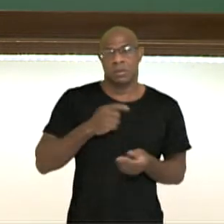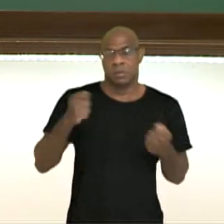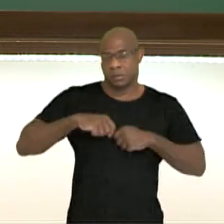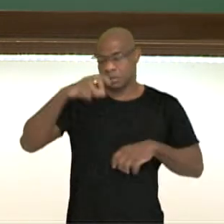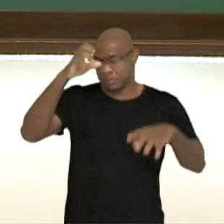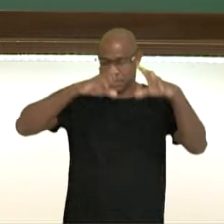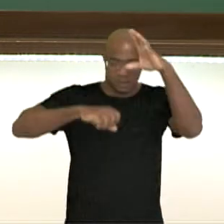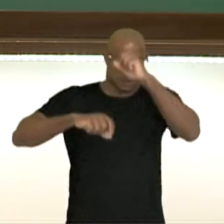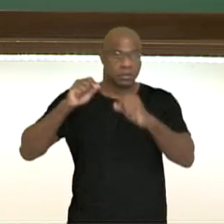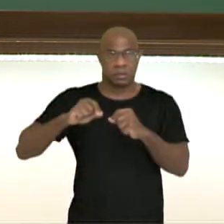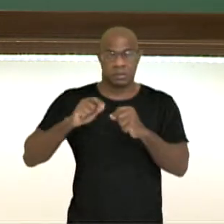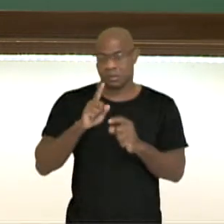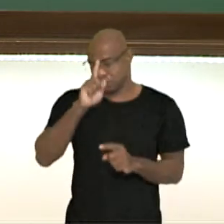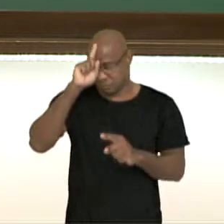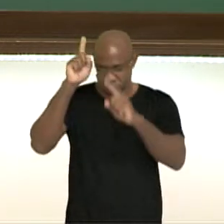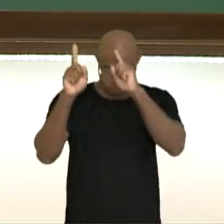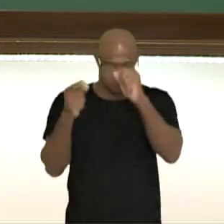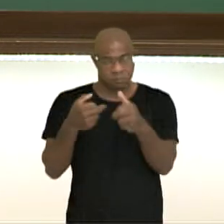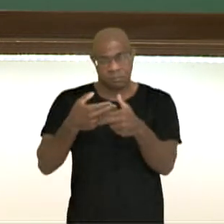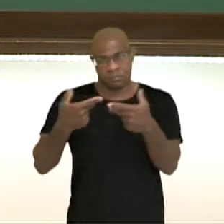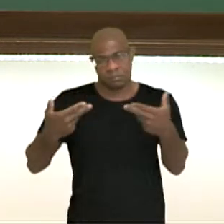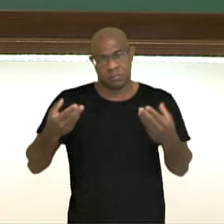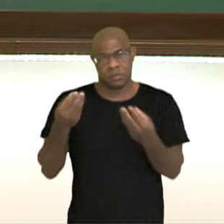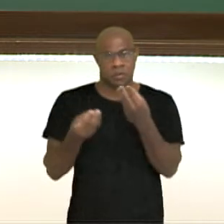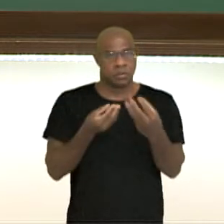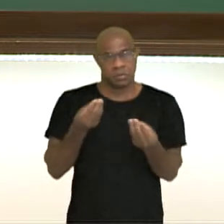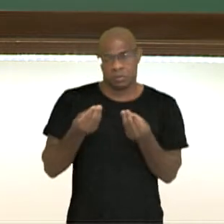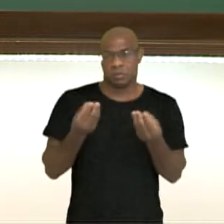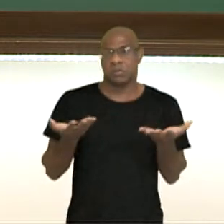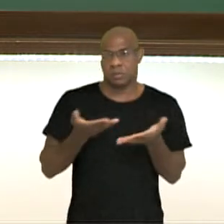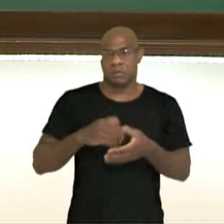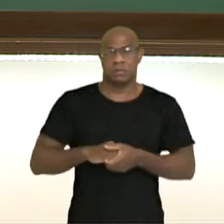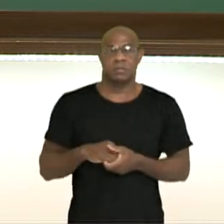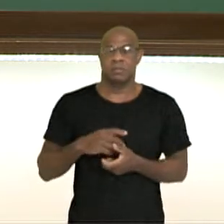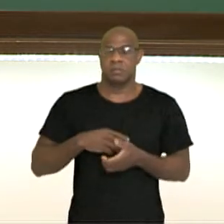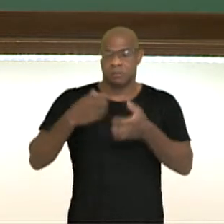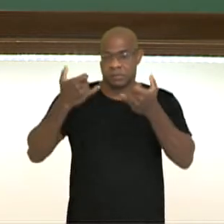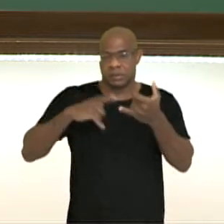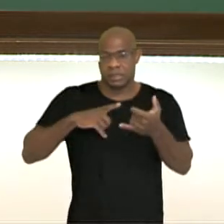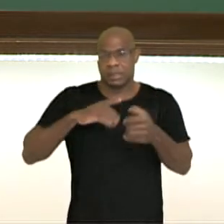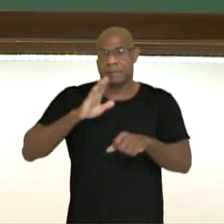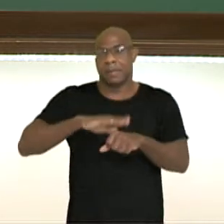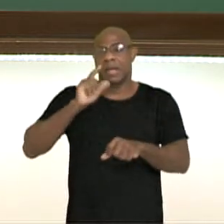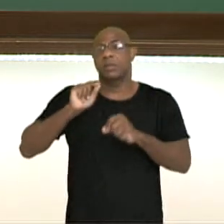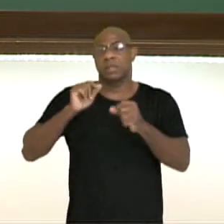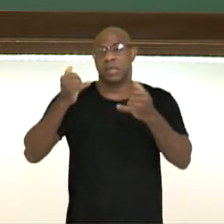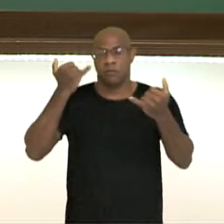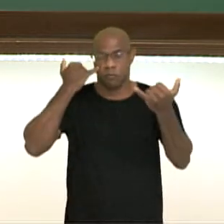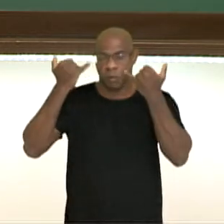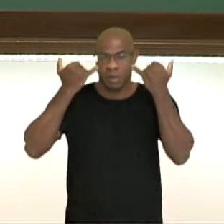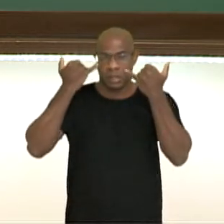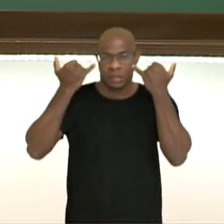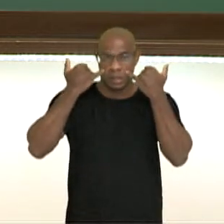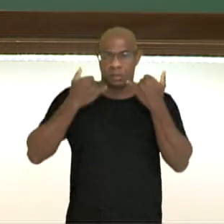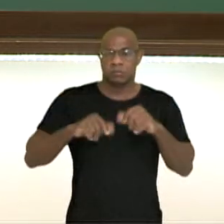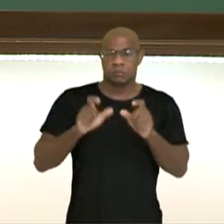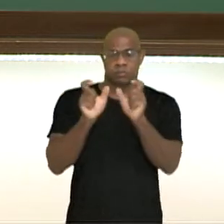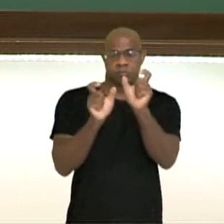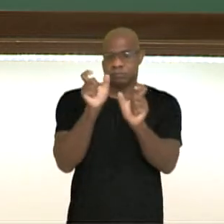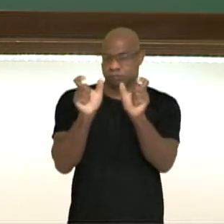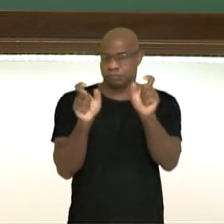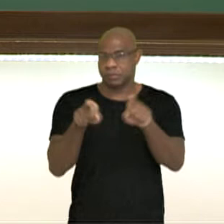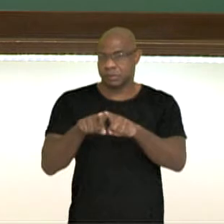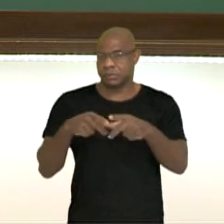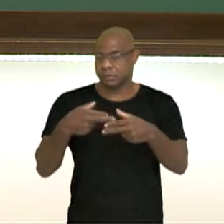pouquinho mais sobre esses inventos e suas origens, né, que a gente possa falar um pouquinho, ter um pouquinho mais de informação a respeito deste tema, tá ok?